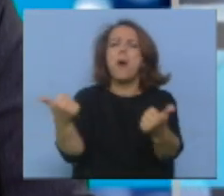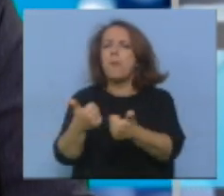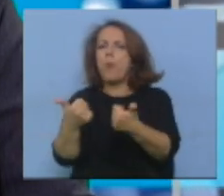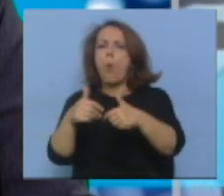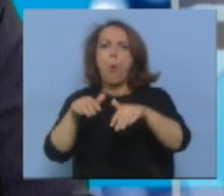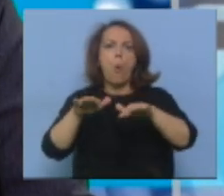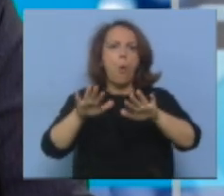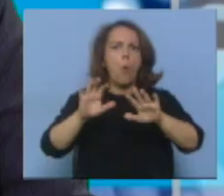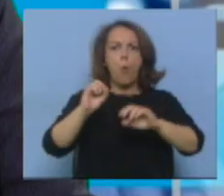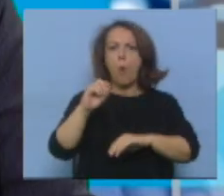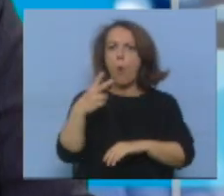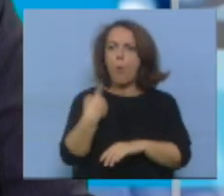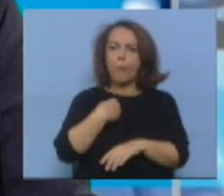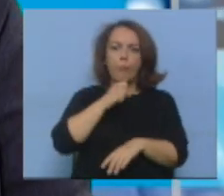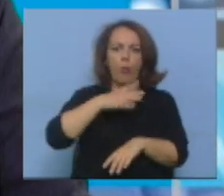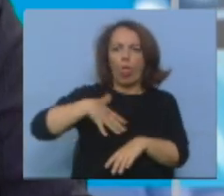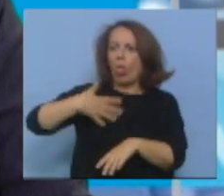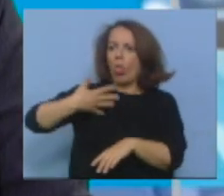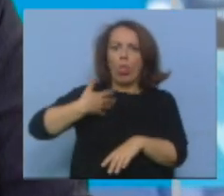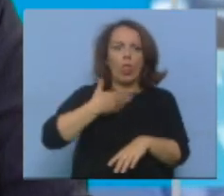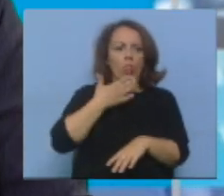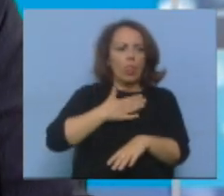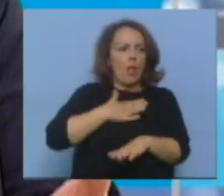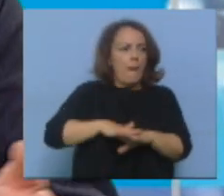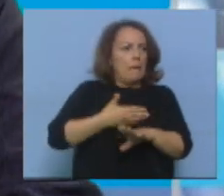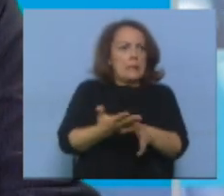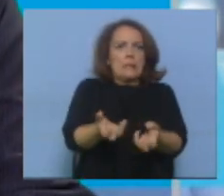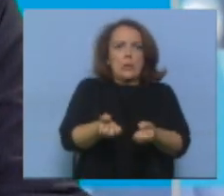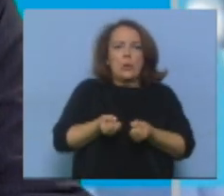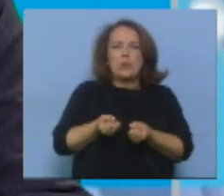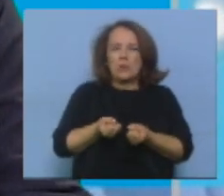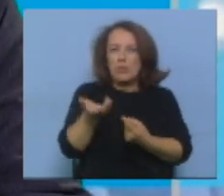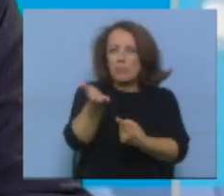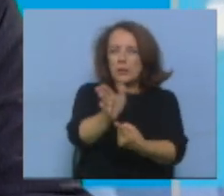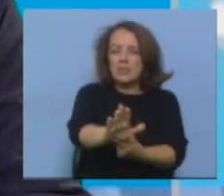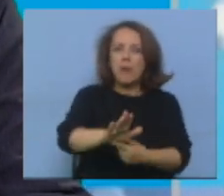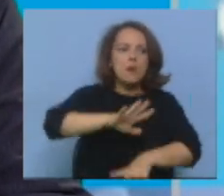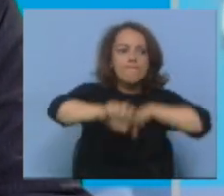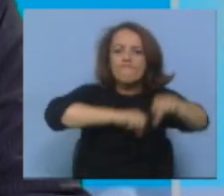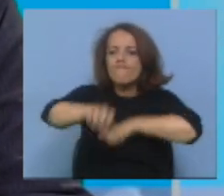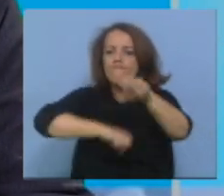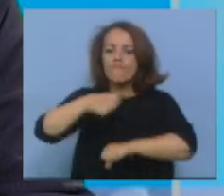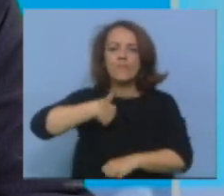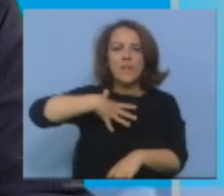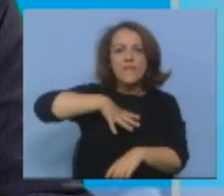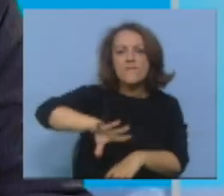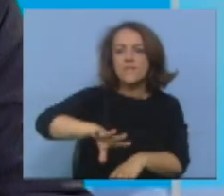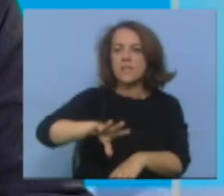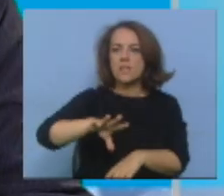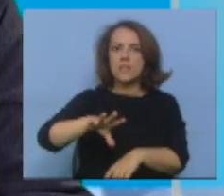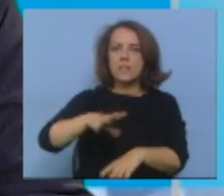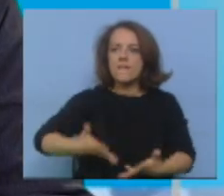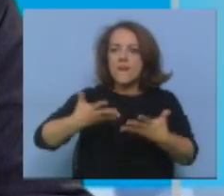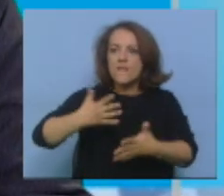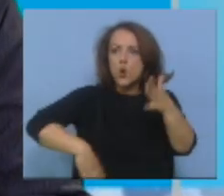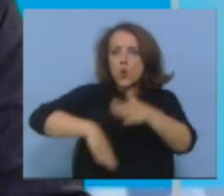para crueldade de egoísmos. Eu tenho assistido a isso, não é? O assambarcamento, o querer ter a posse de uma cura para